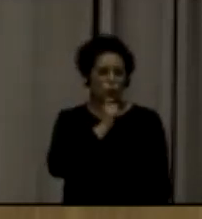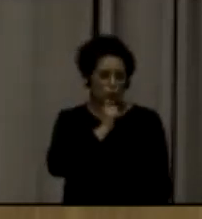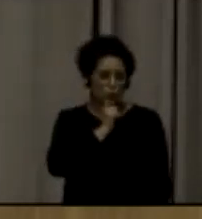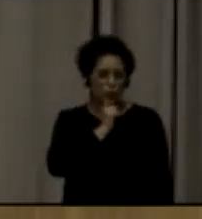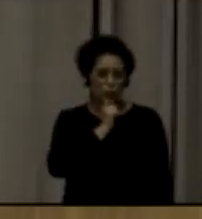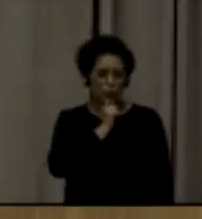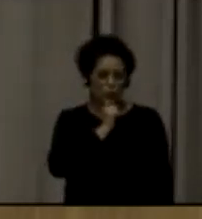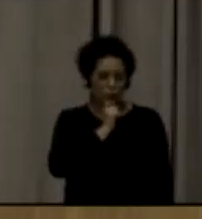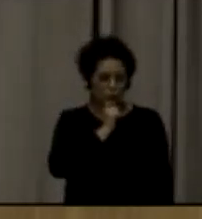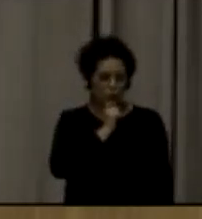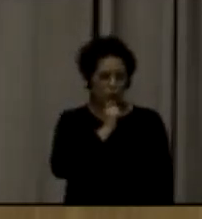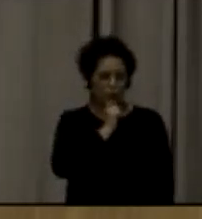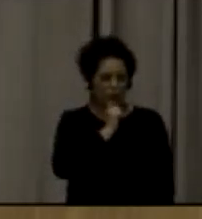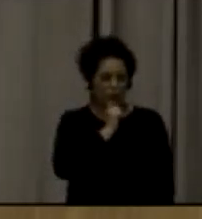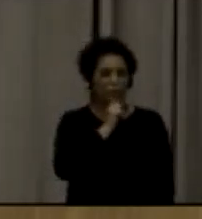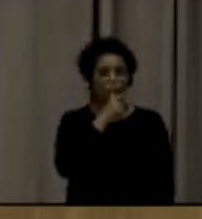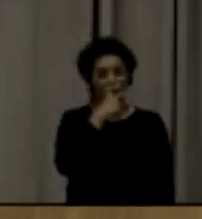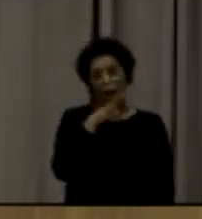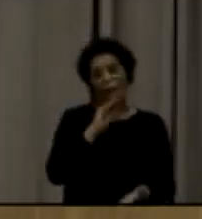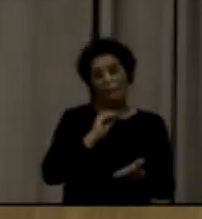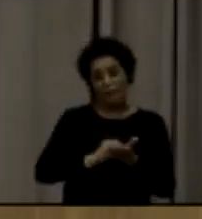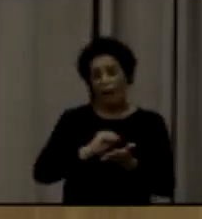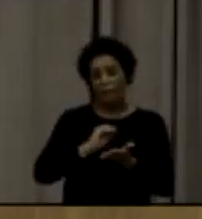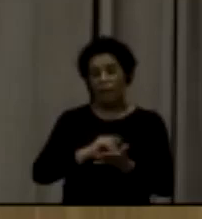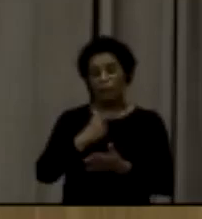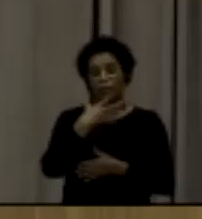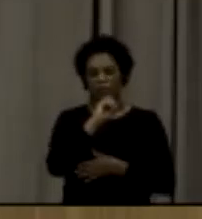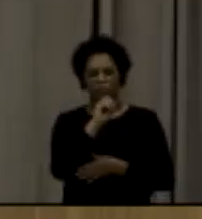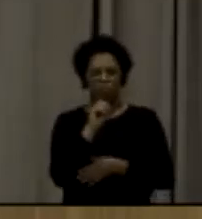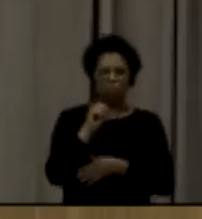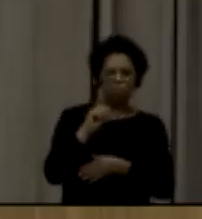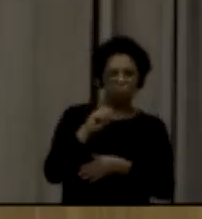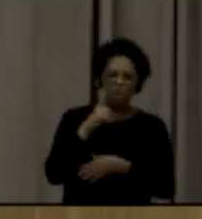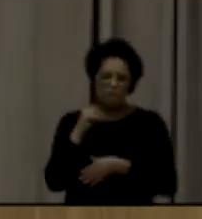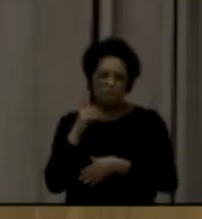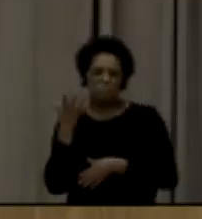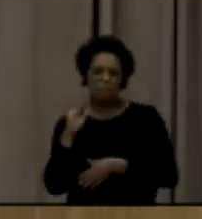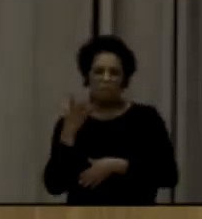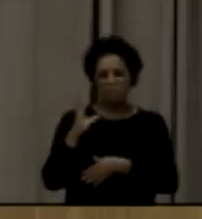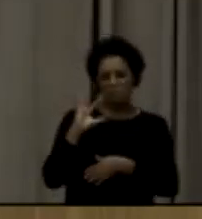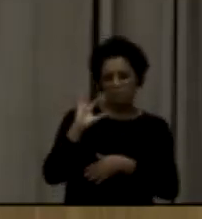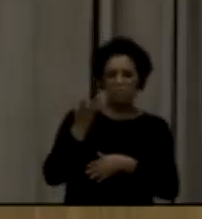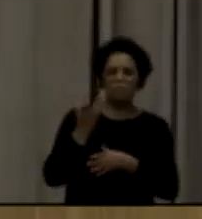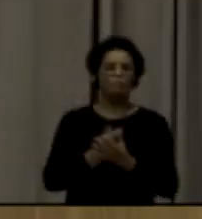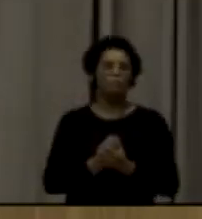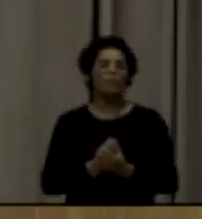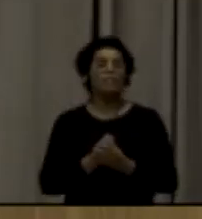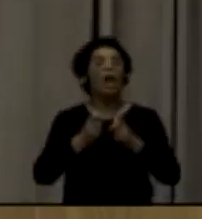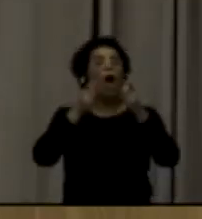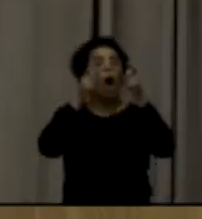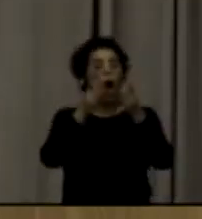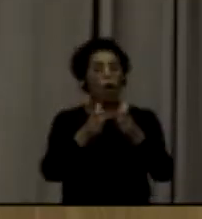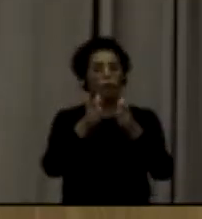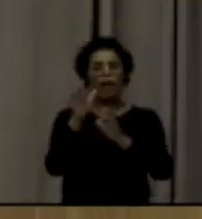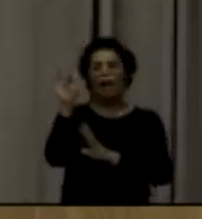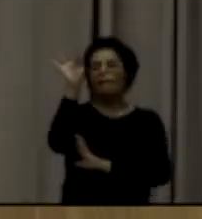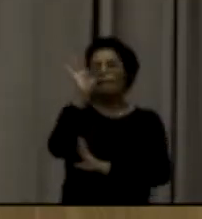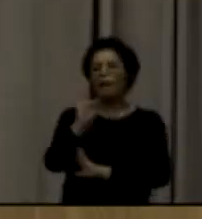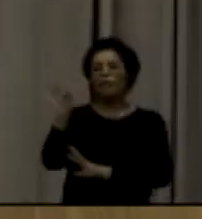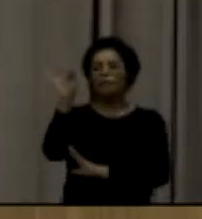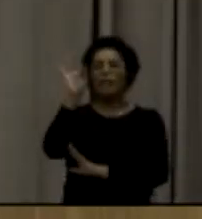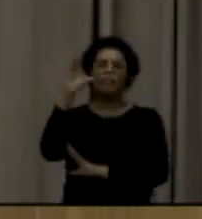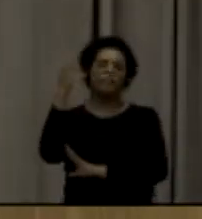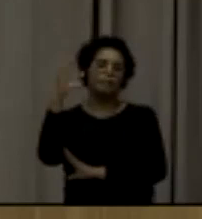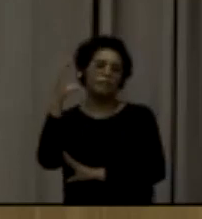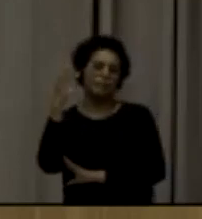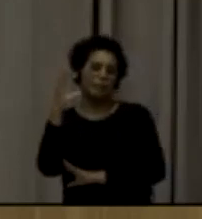Exatamente com 20 dias, mais ou menos. E será na Faculdade de Ciências Sociais